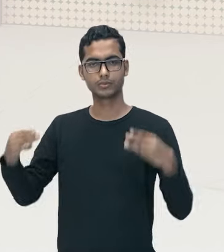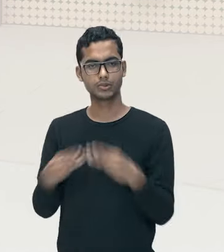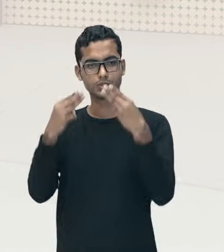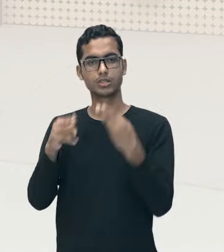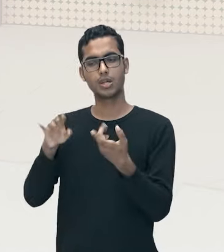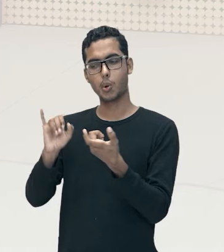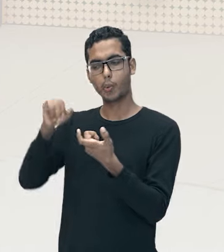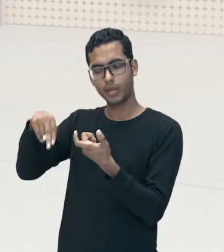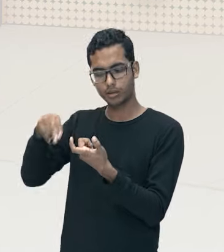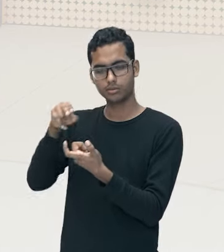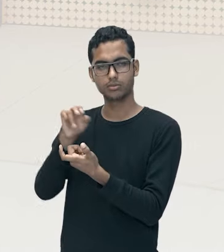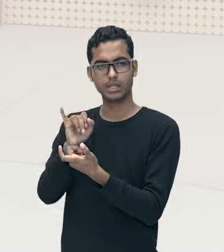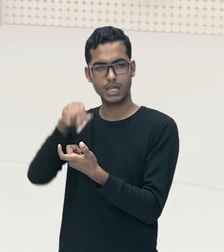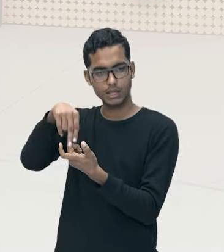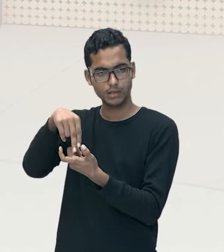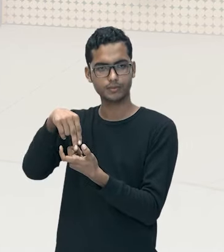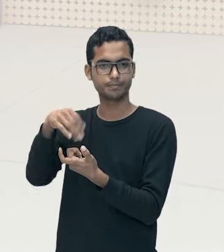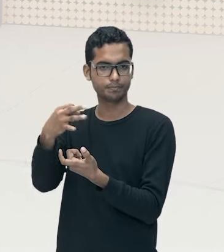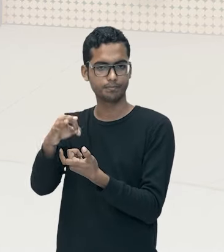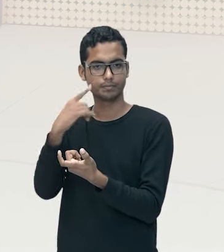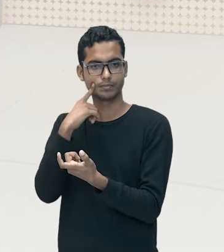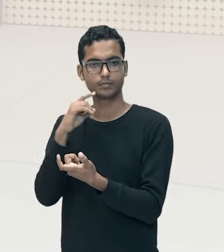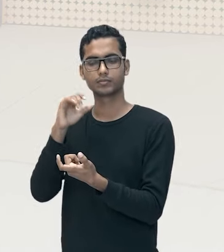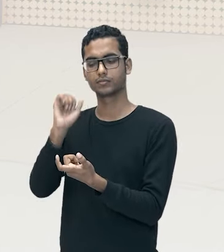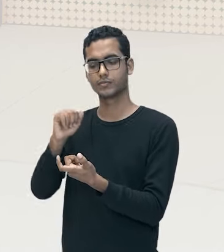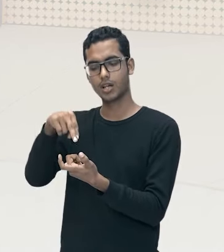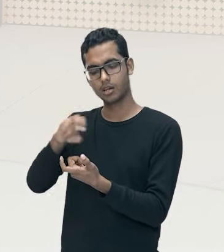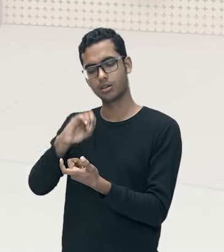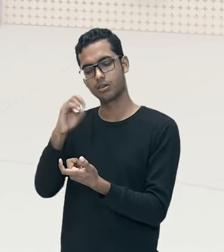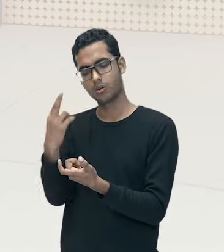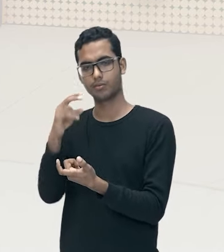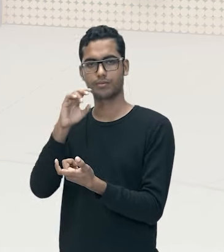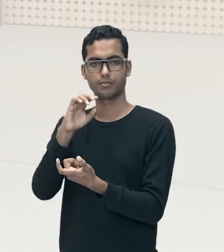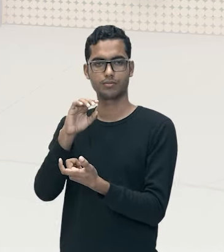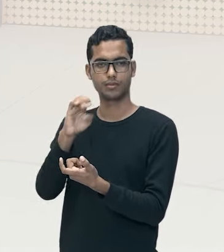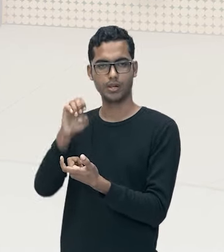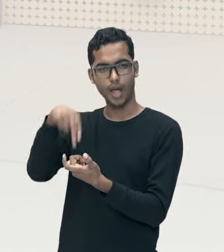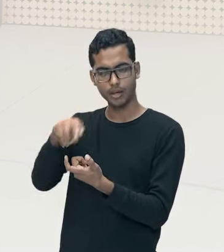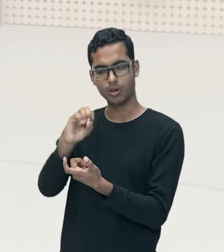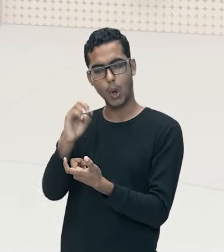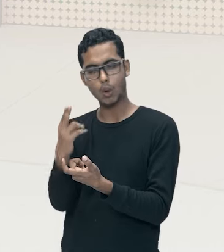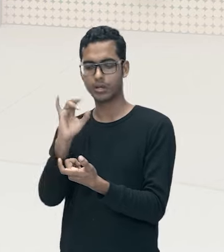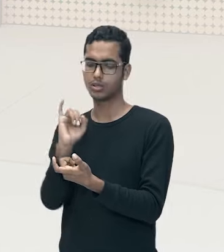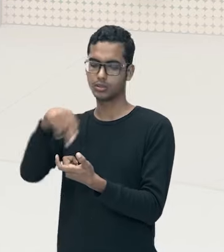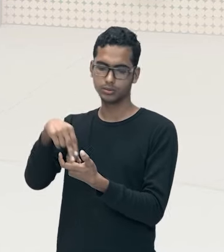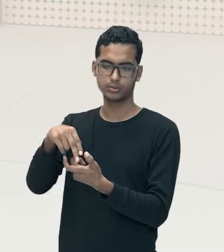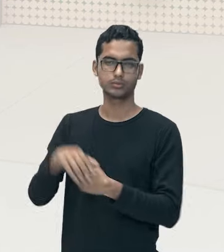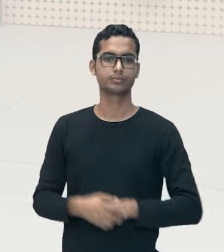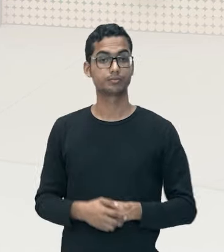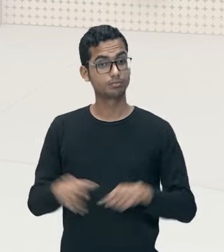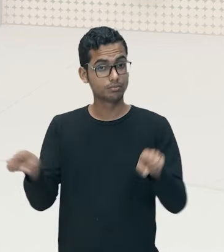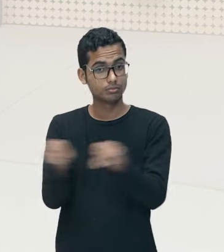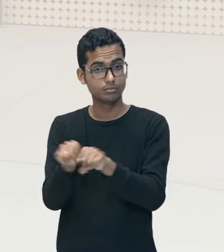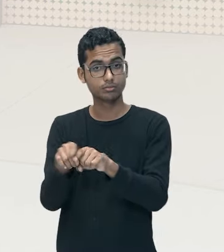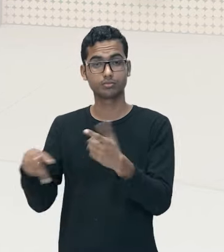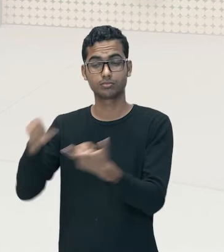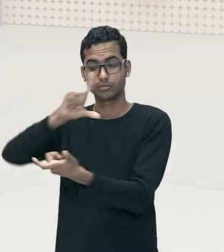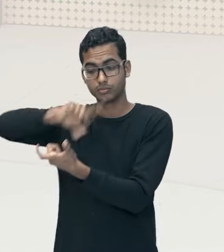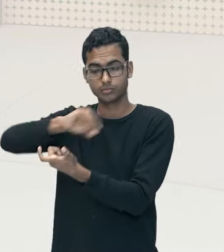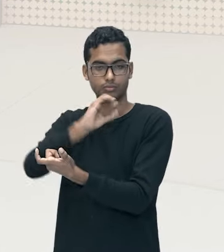in tá ã em ou in E como eu já falei a vogal o né e agora vamos ao